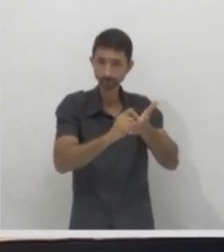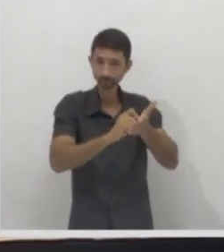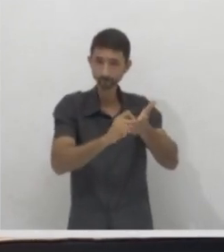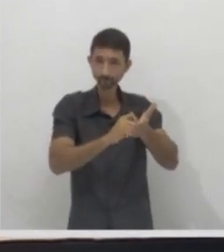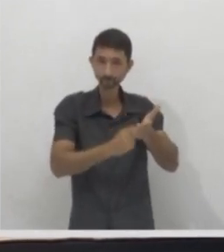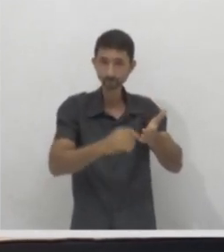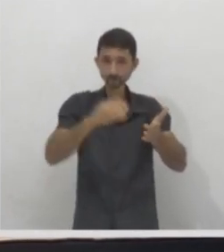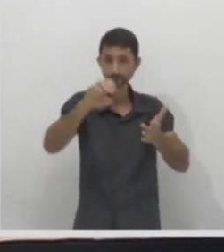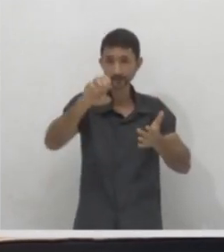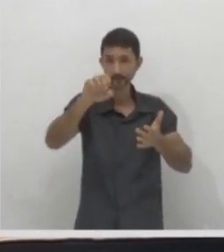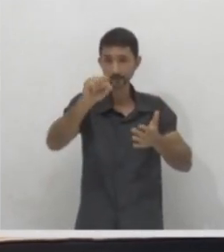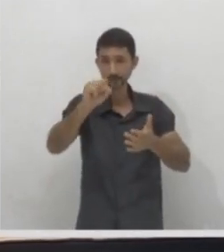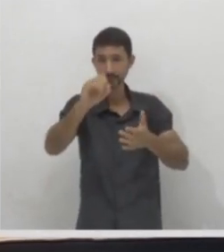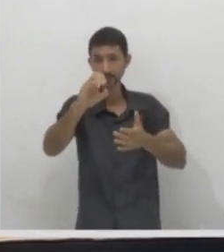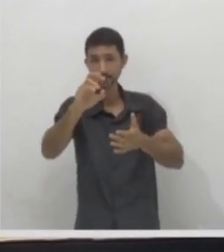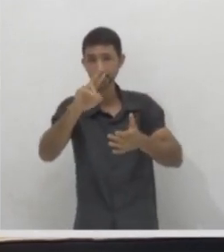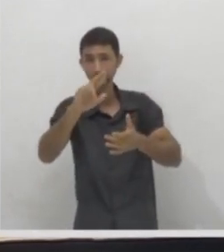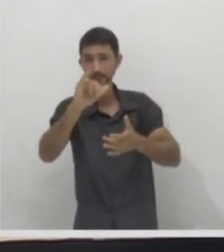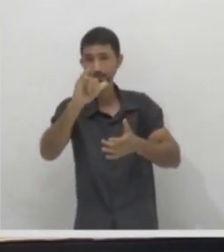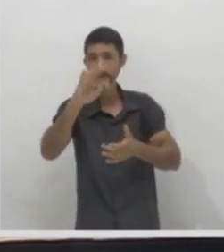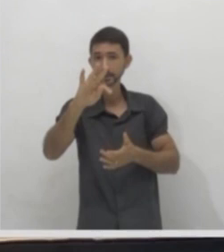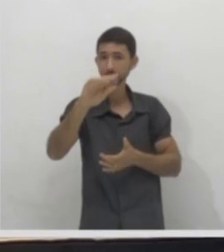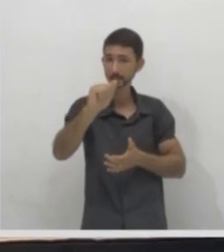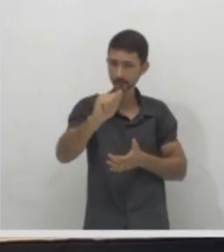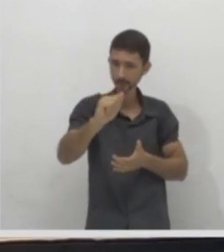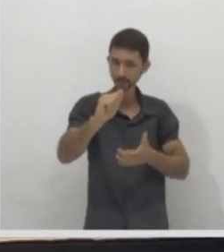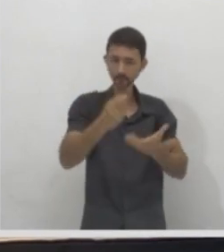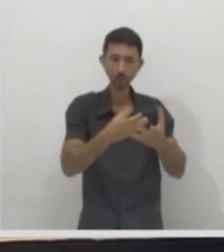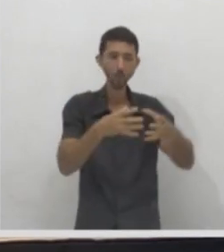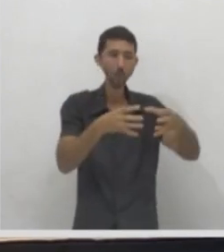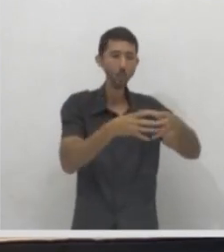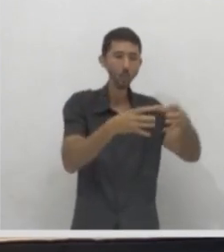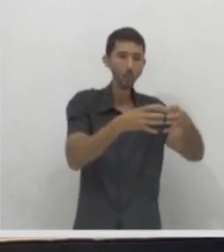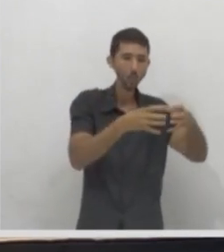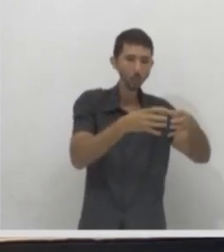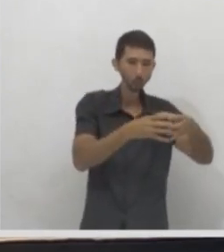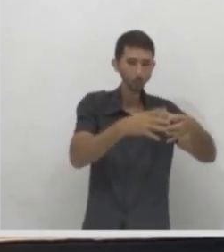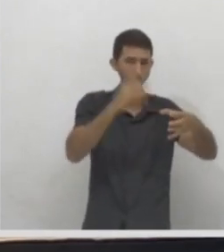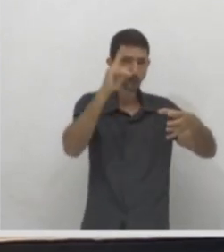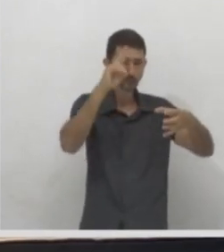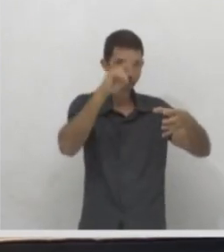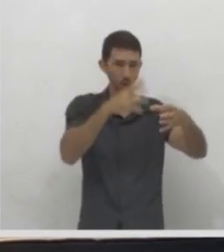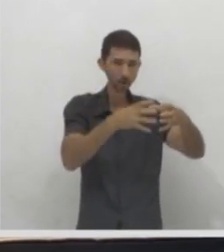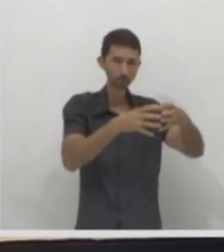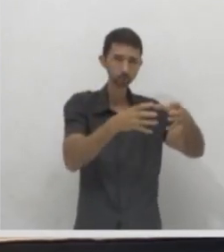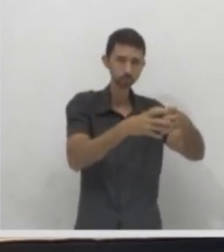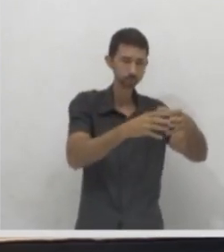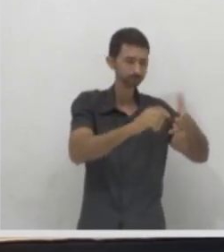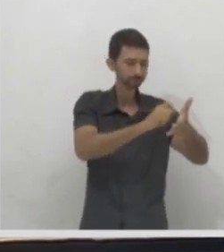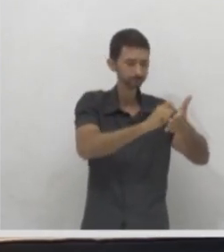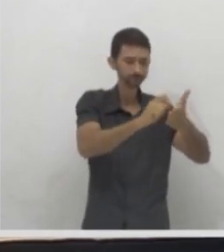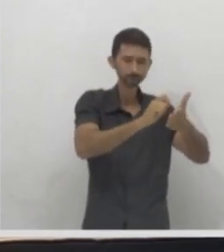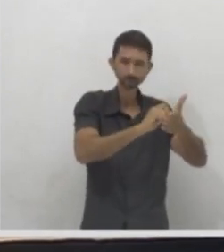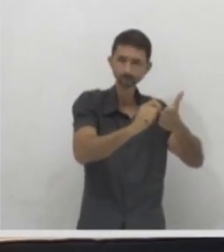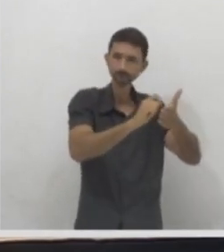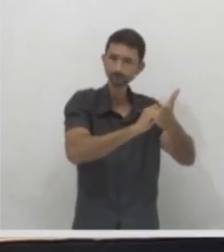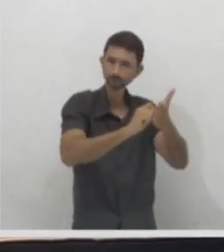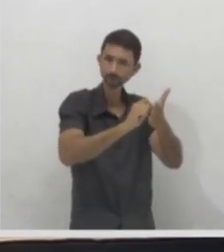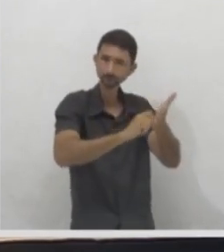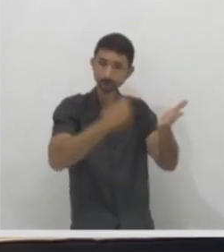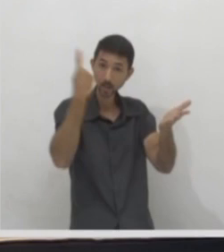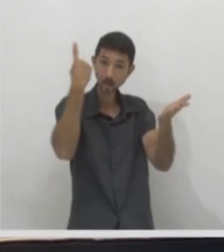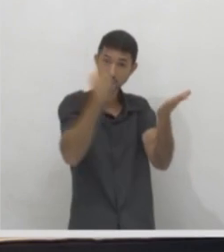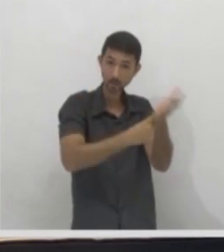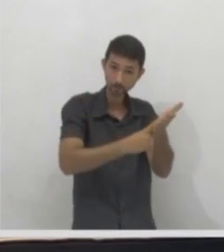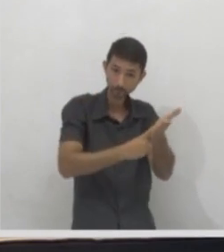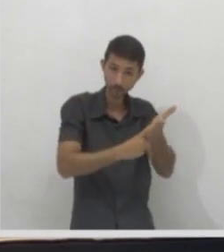de escrita. Quando determinados grupos na história humana passam a registrar, né, passam a fazer o registro